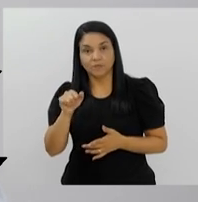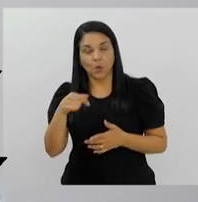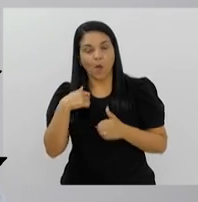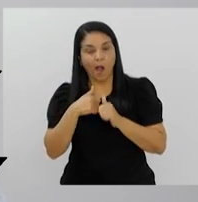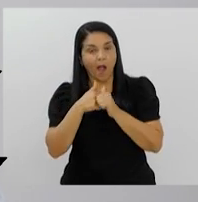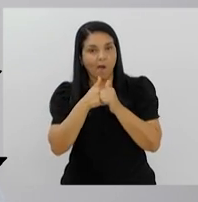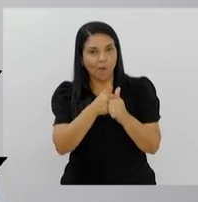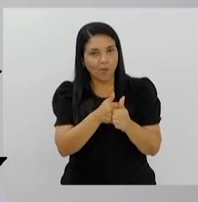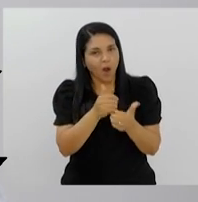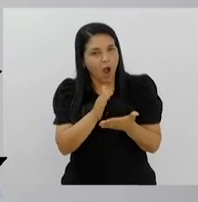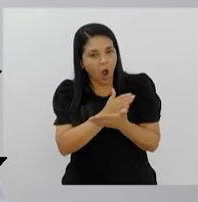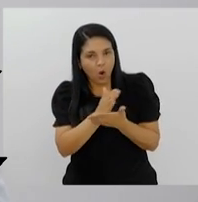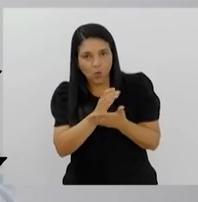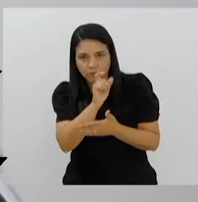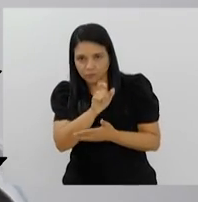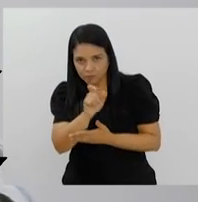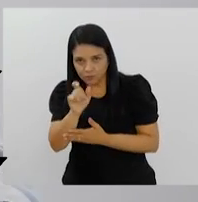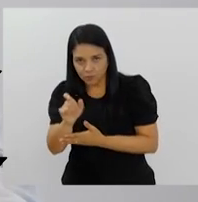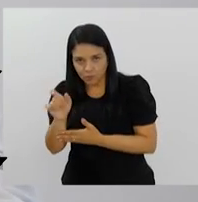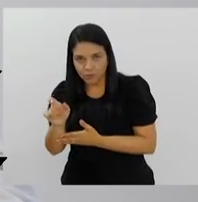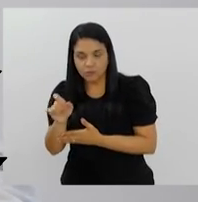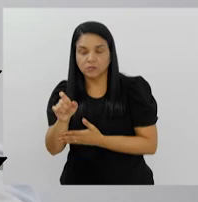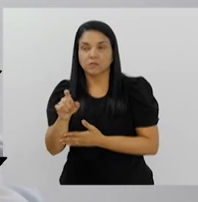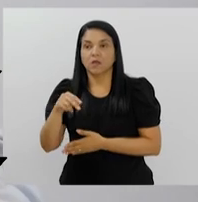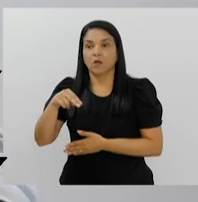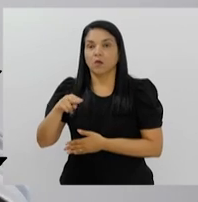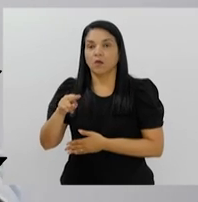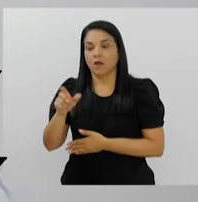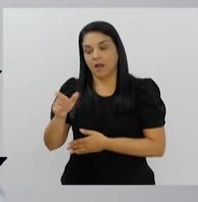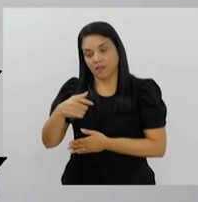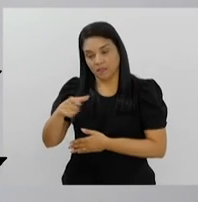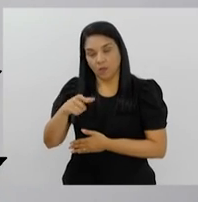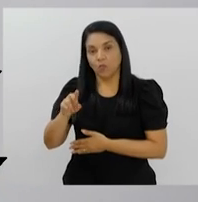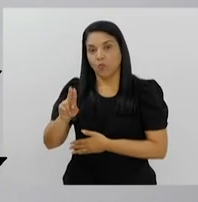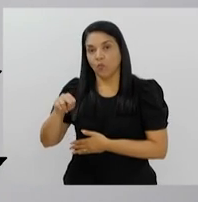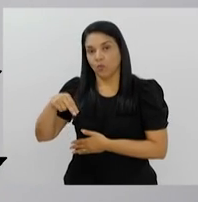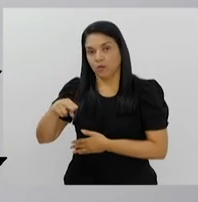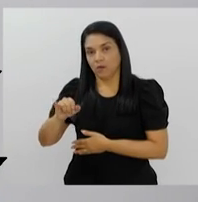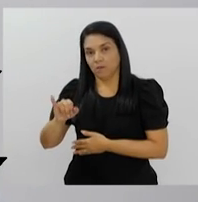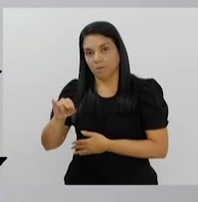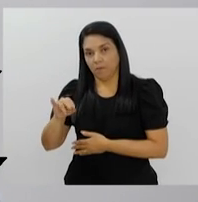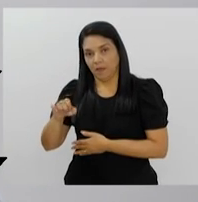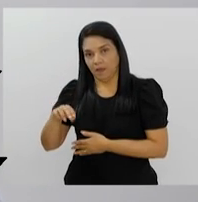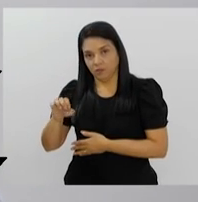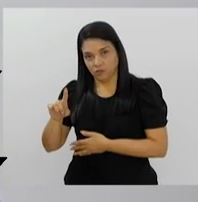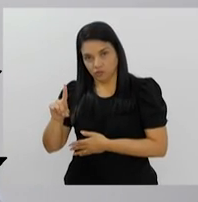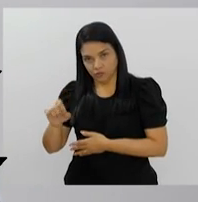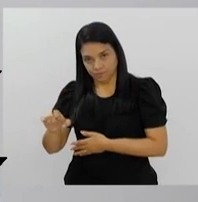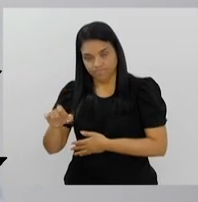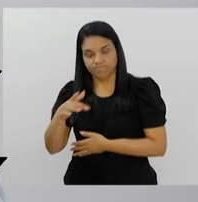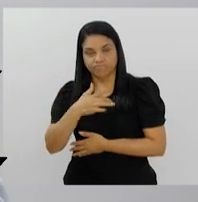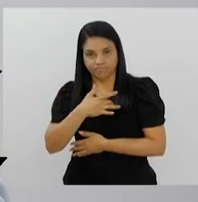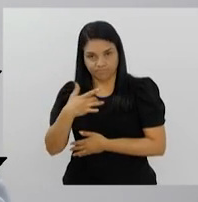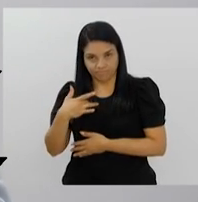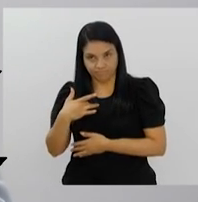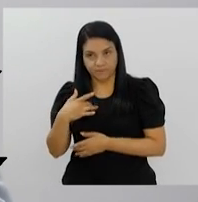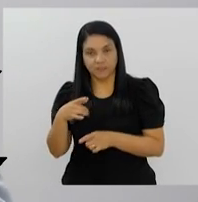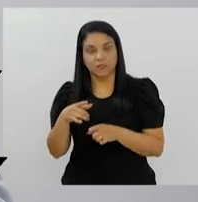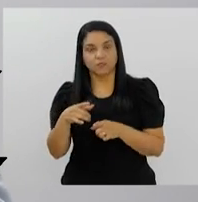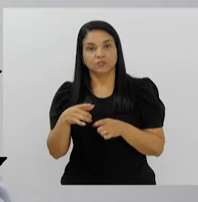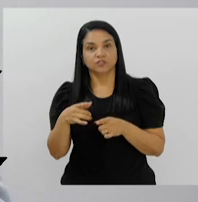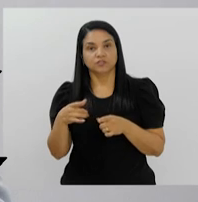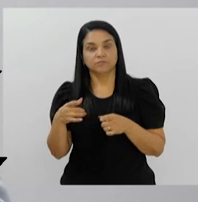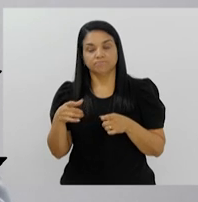alguns casos não só da Unimed como de outros planos também de rescisão